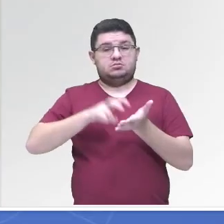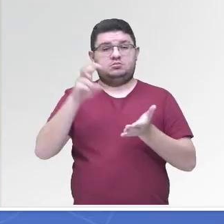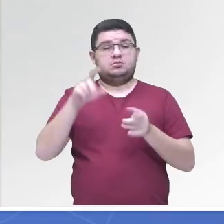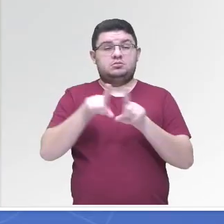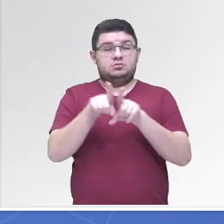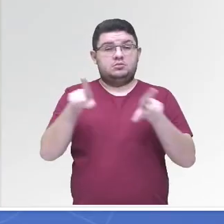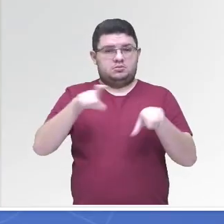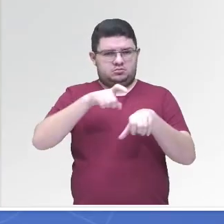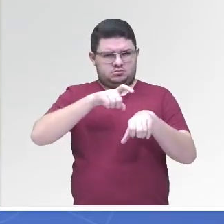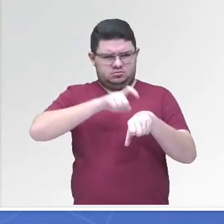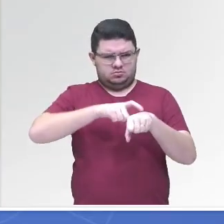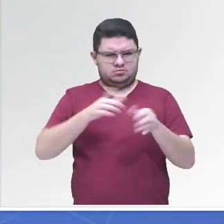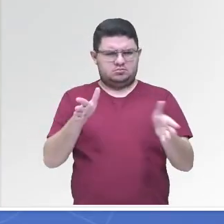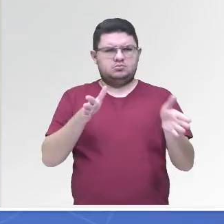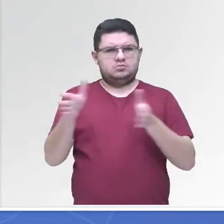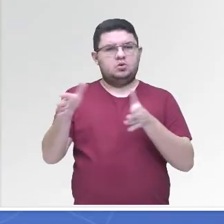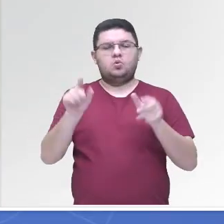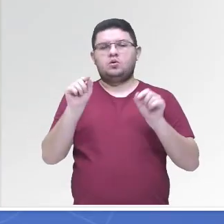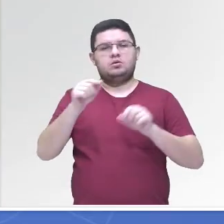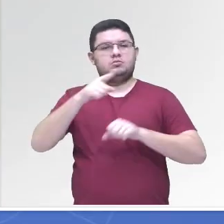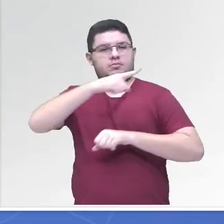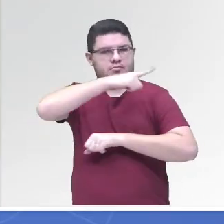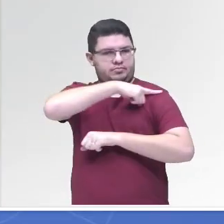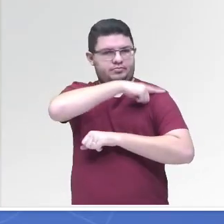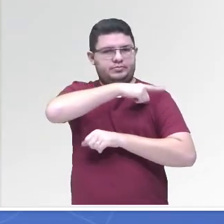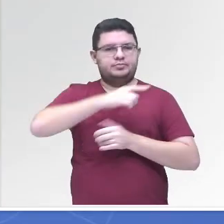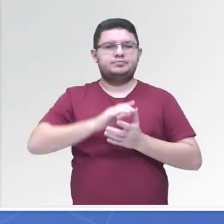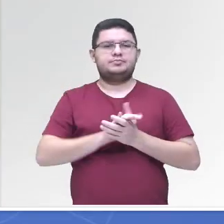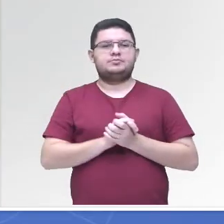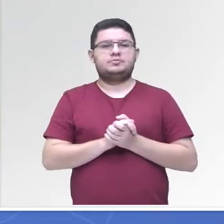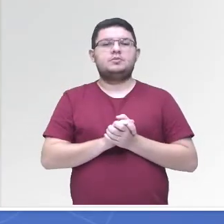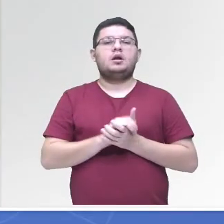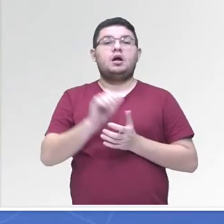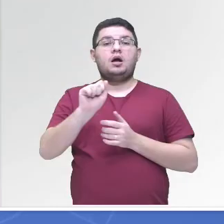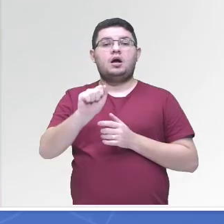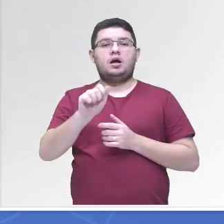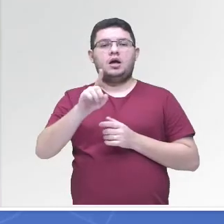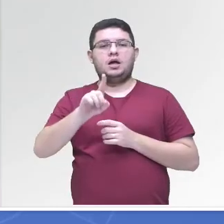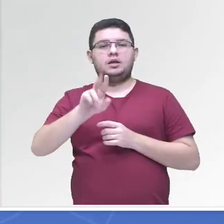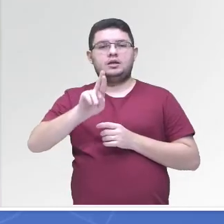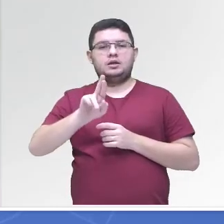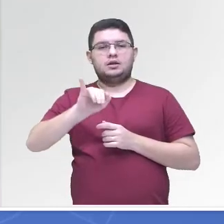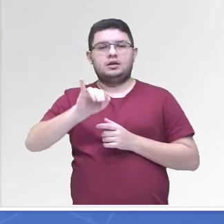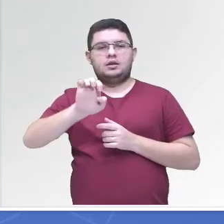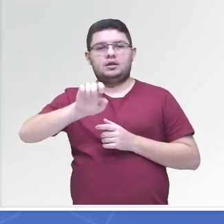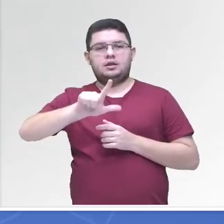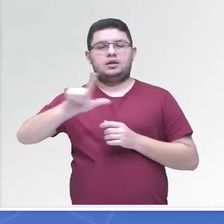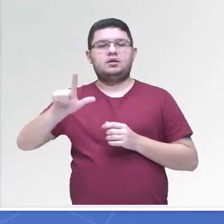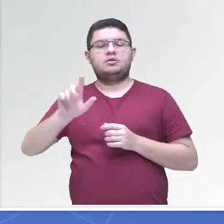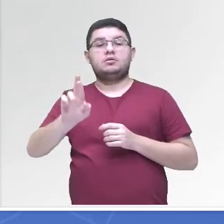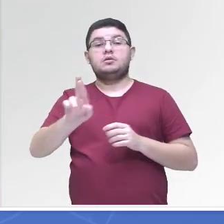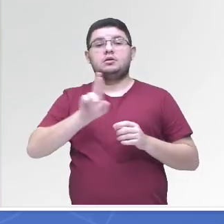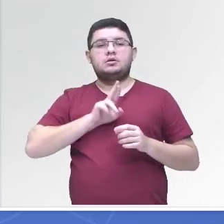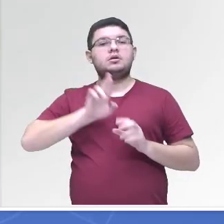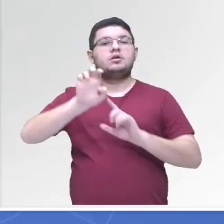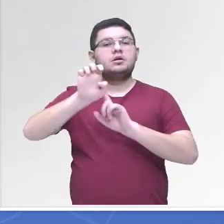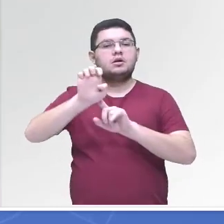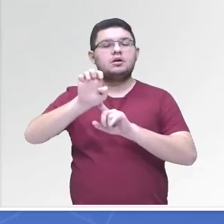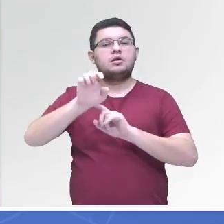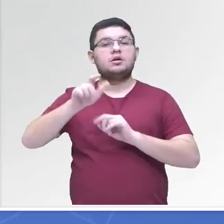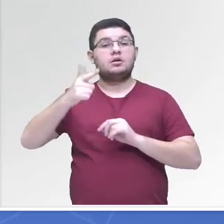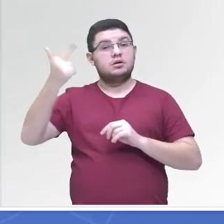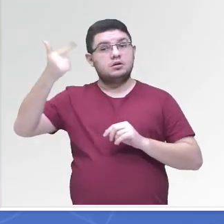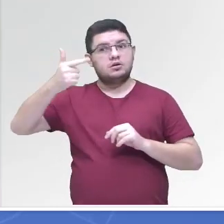do primeiro ano, tá? Então a gente tem também o Adriel falando que a primeira questão é a letra E, a segunda questão é a letra